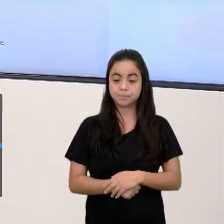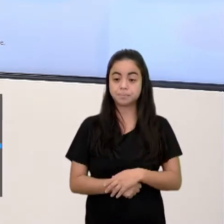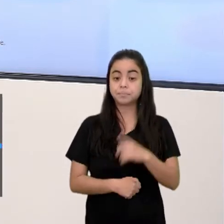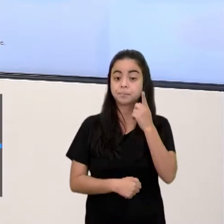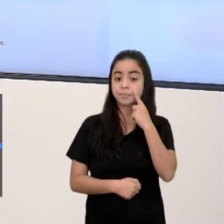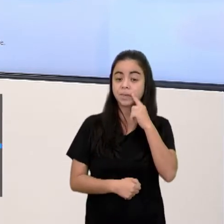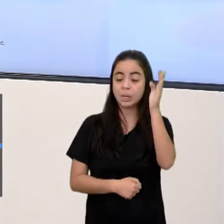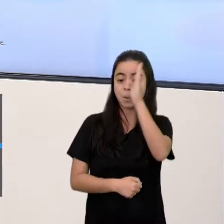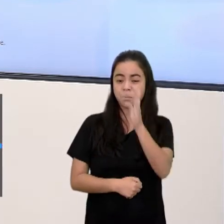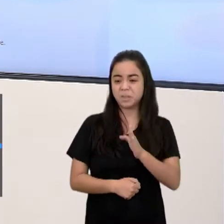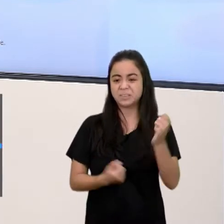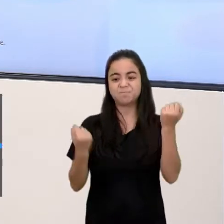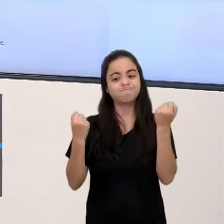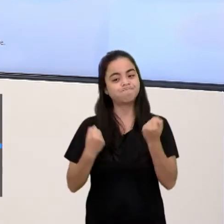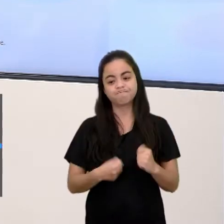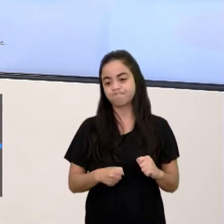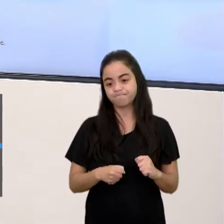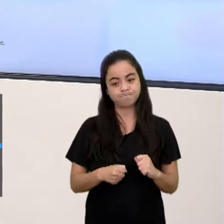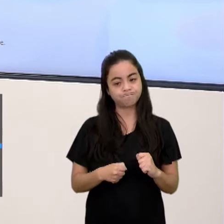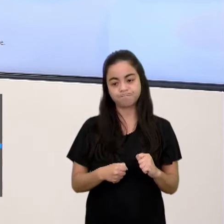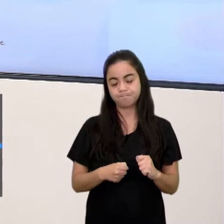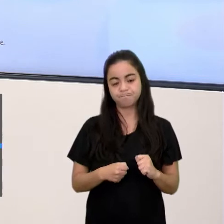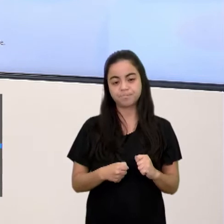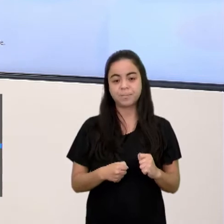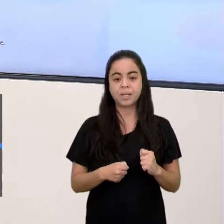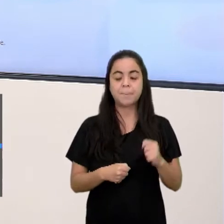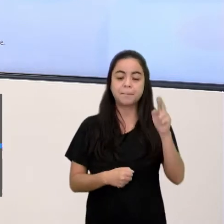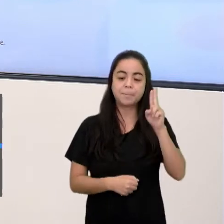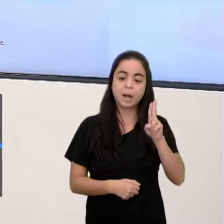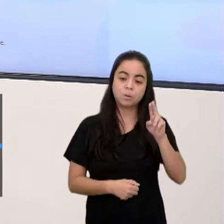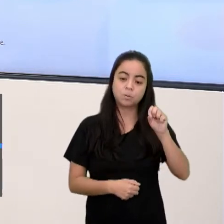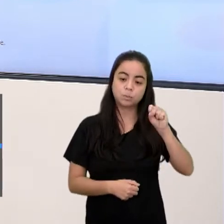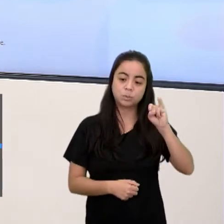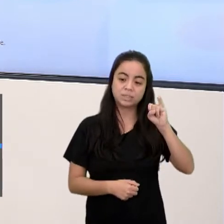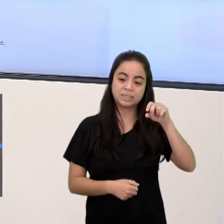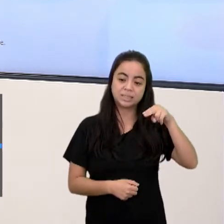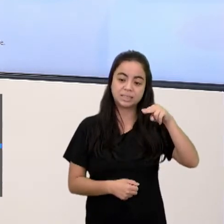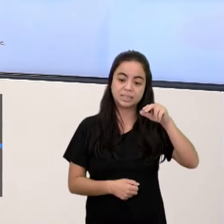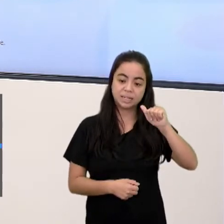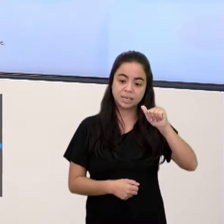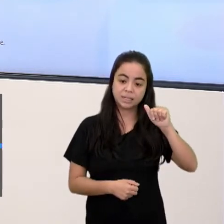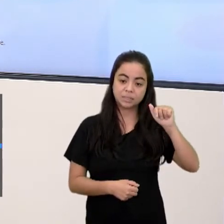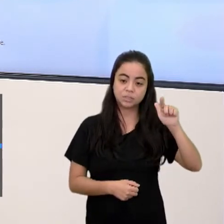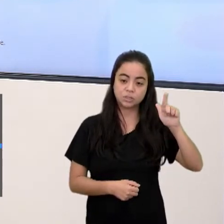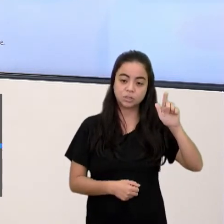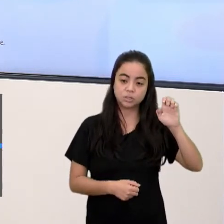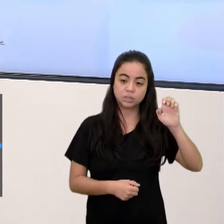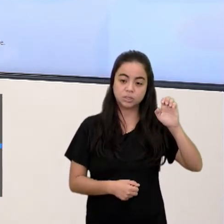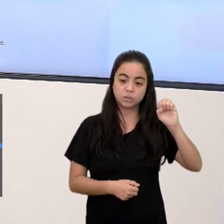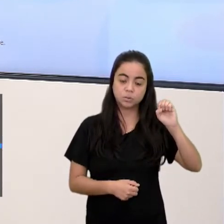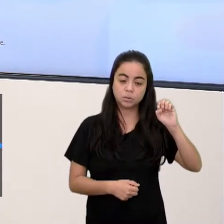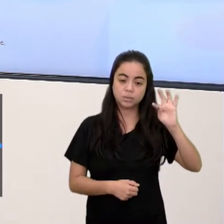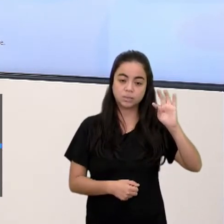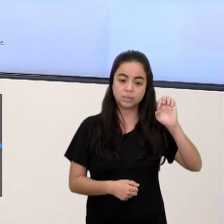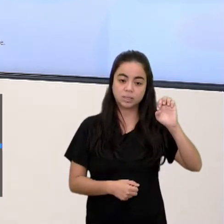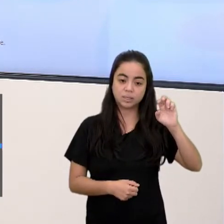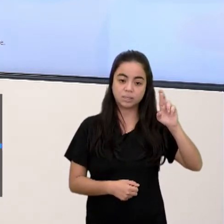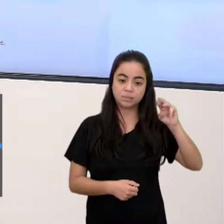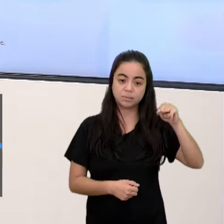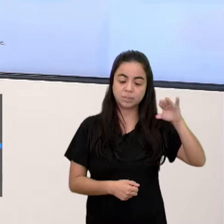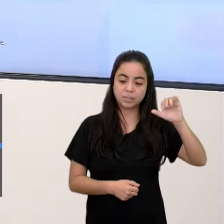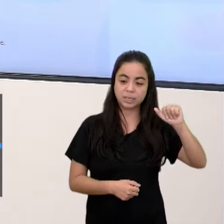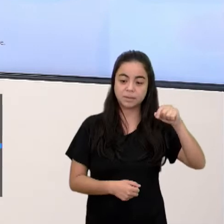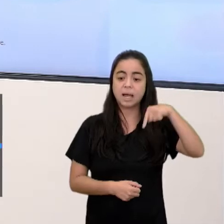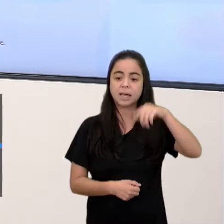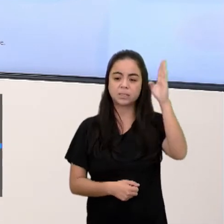essa potencialidade para usina geotérmica, né? A gente tem, sim, geotérmicas aqui no Brasil, mas